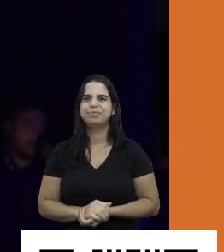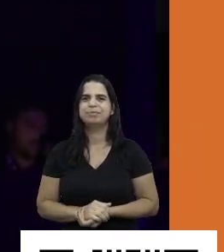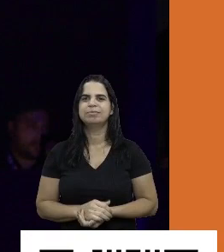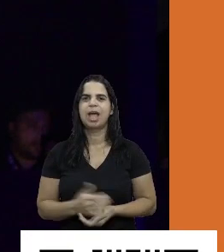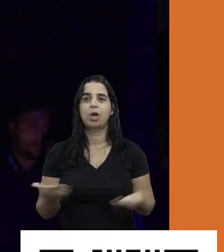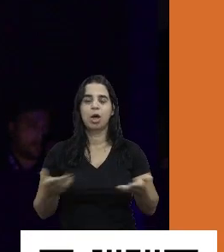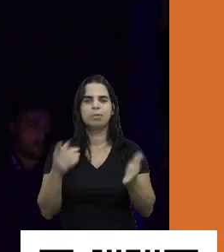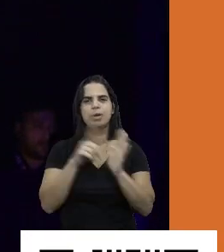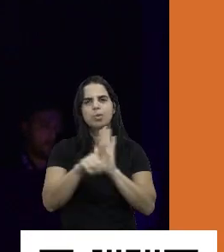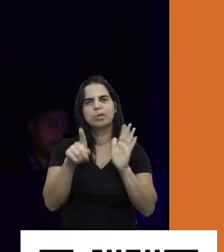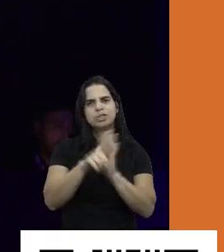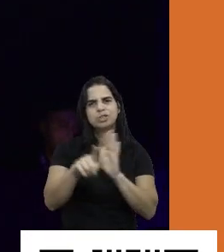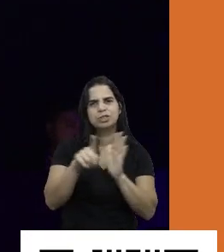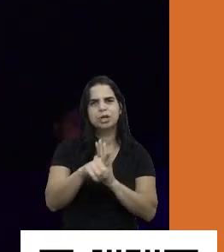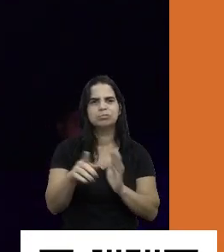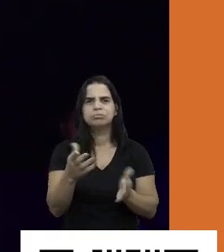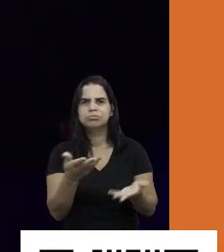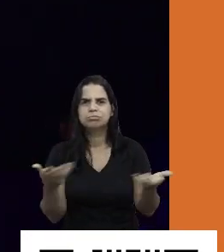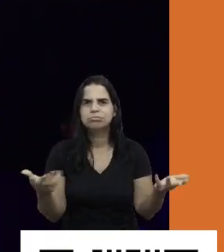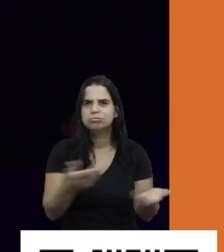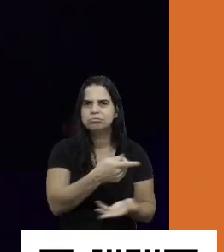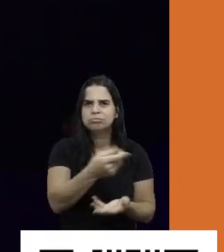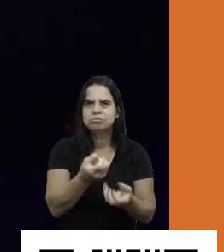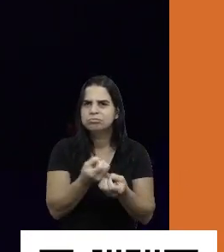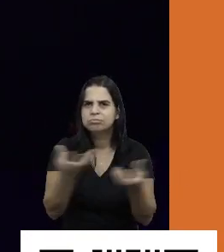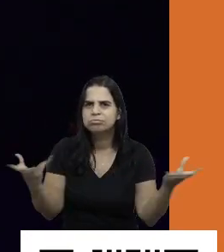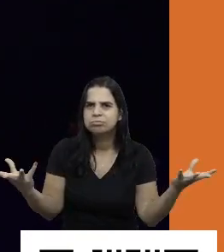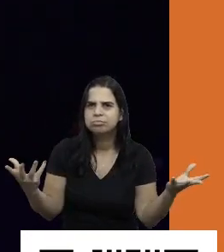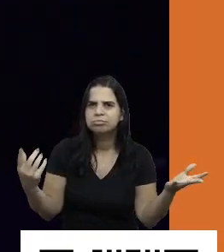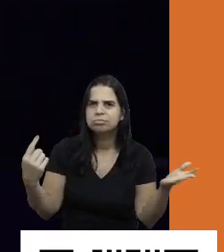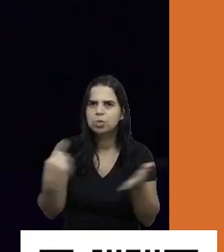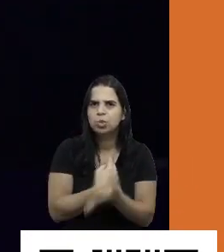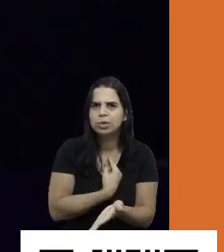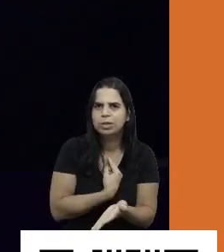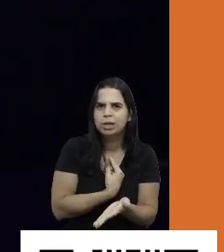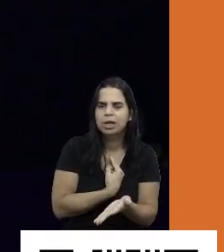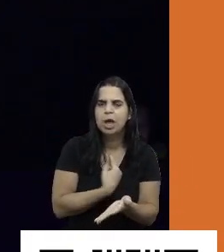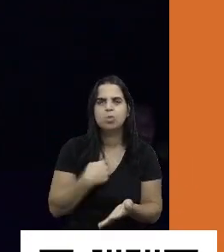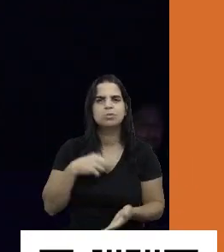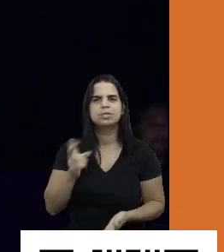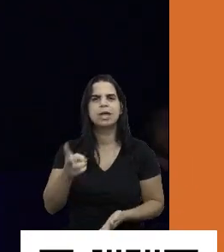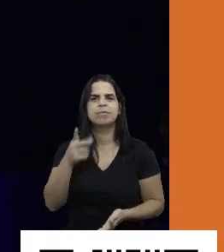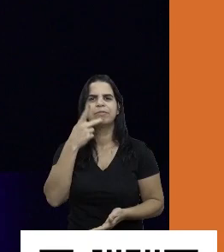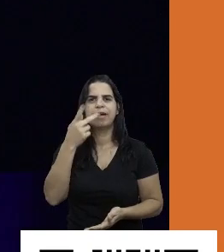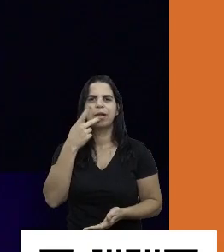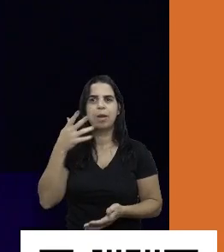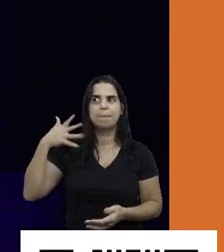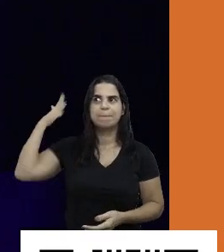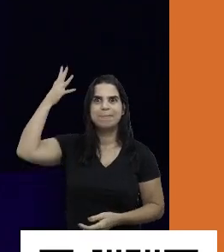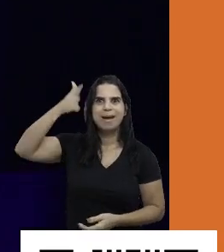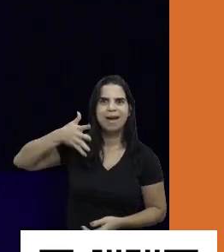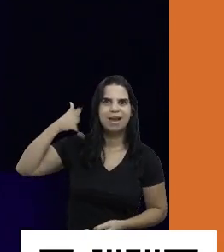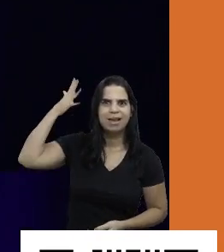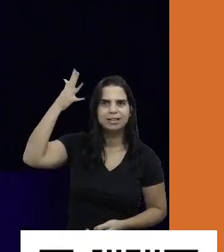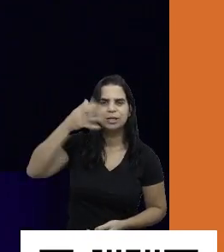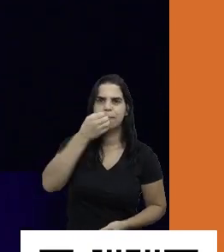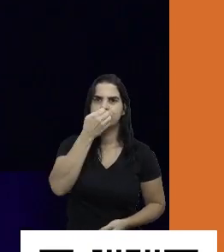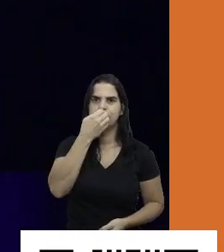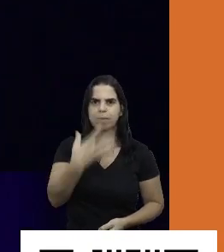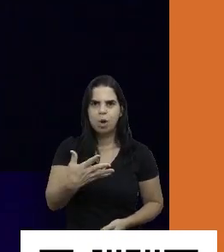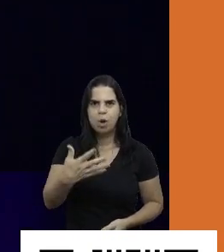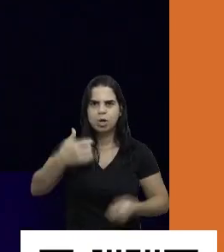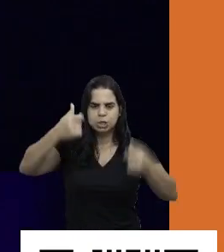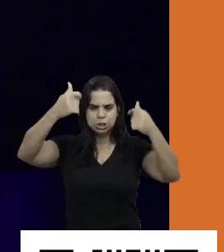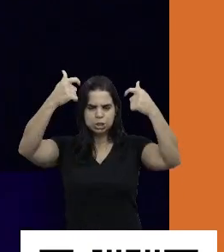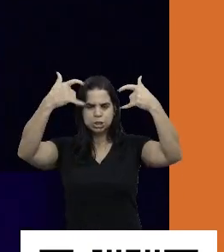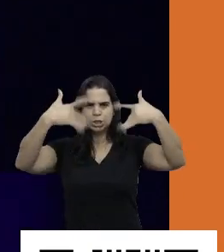temos alguém alguma pergunta por aqui alguma pergunta eu sempre falo que quando a palestra é boa e ela diz que ela